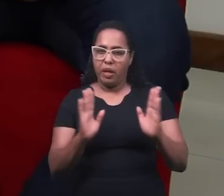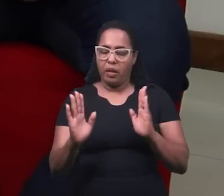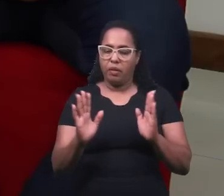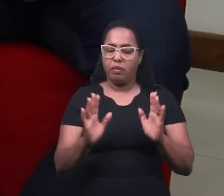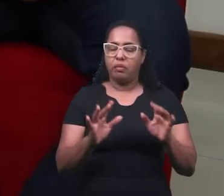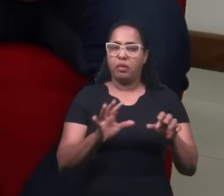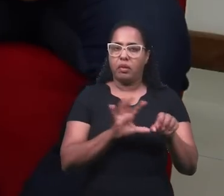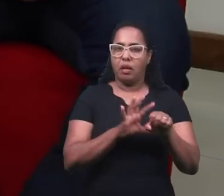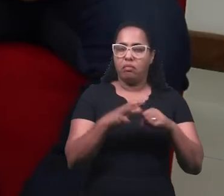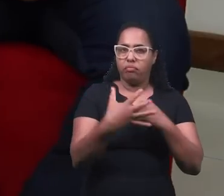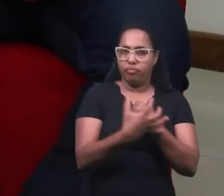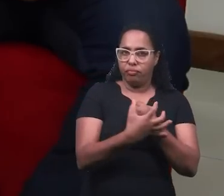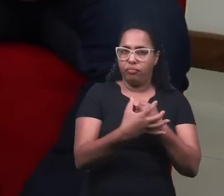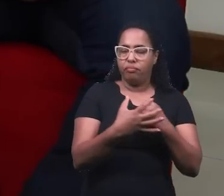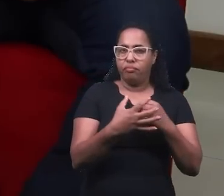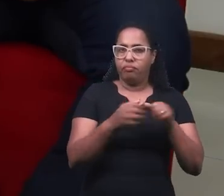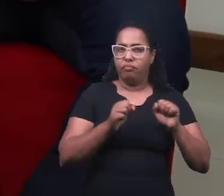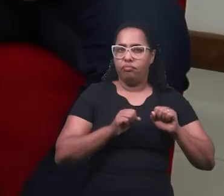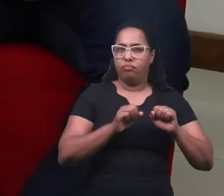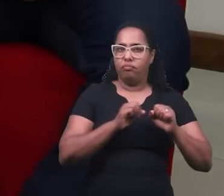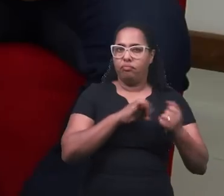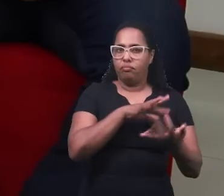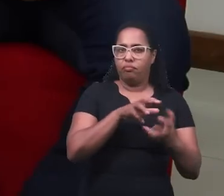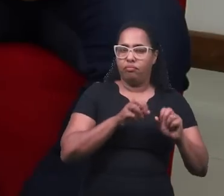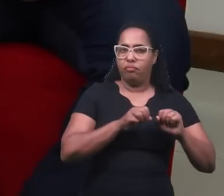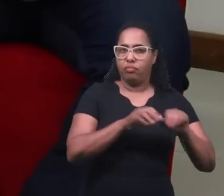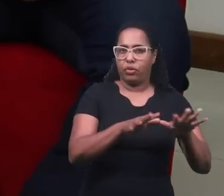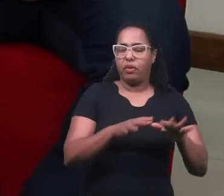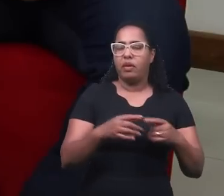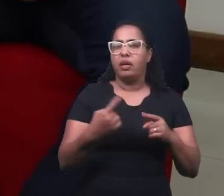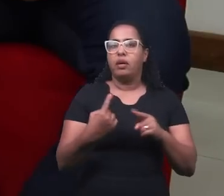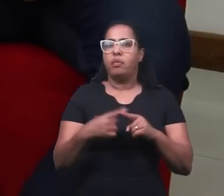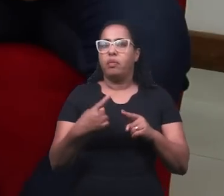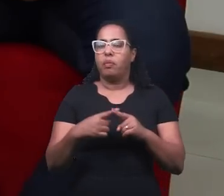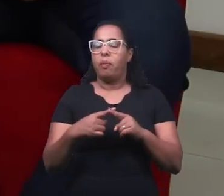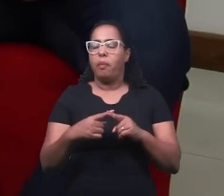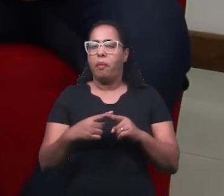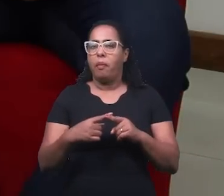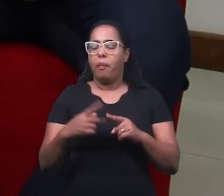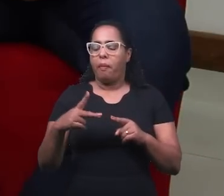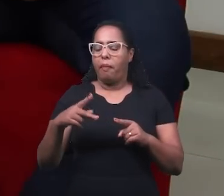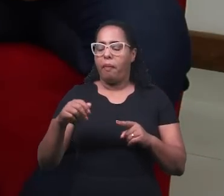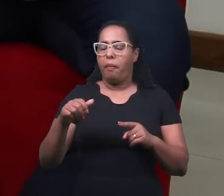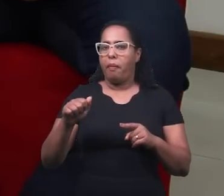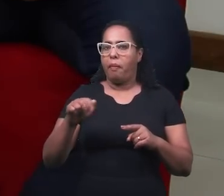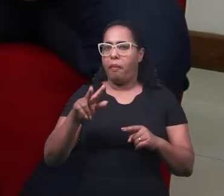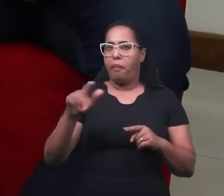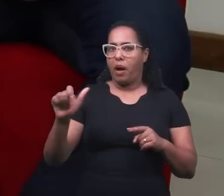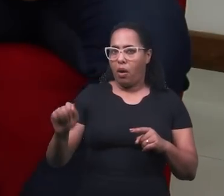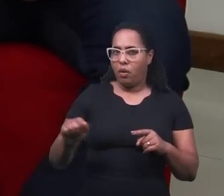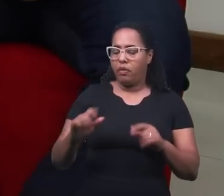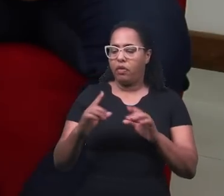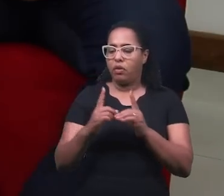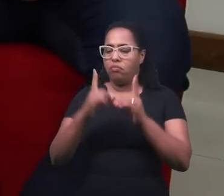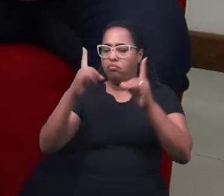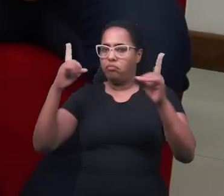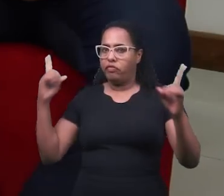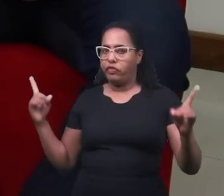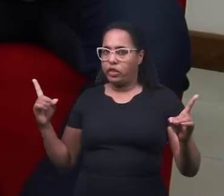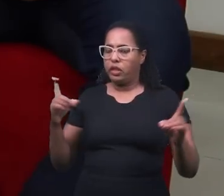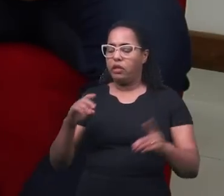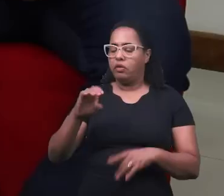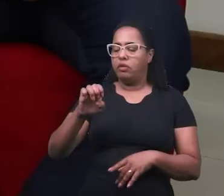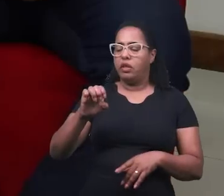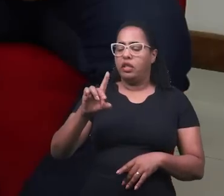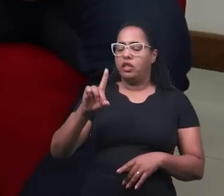pandemia. E por este motivo a Paula ficou, né, distante do Edgar e eles já tinham um propósito de se